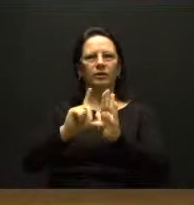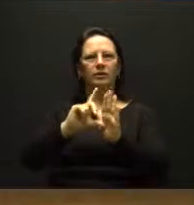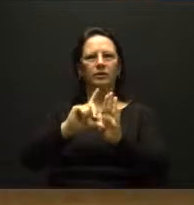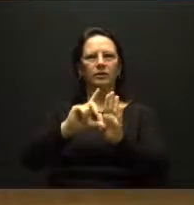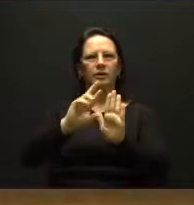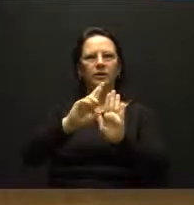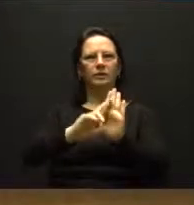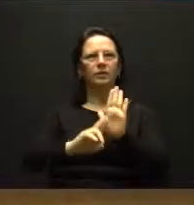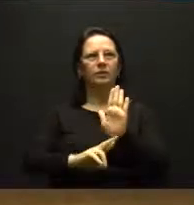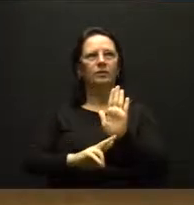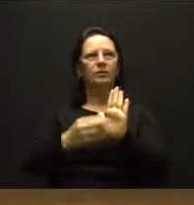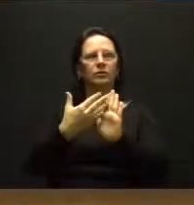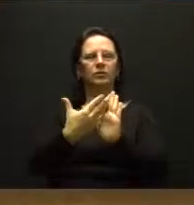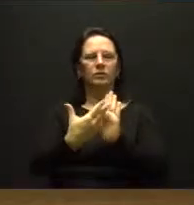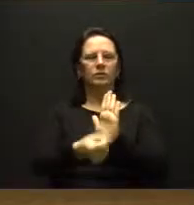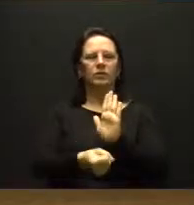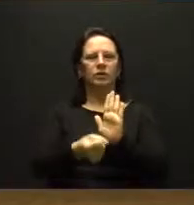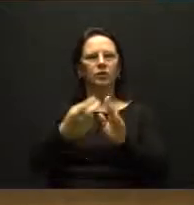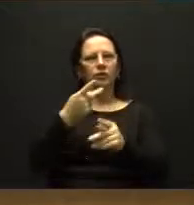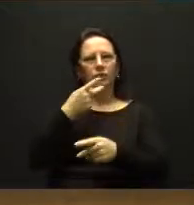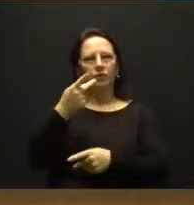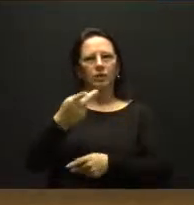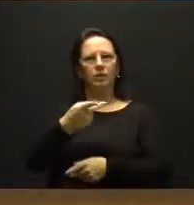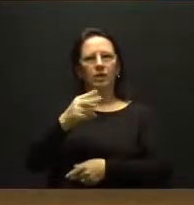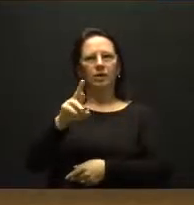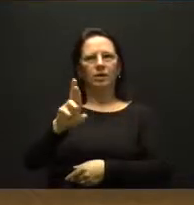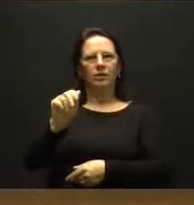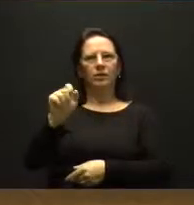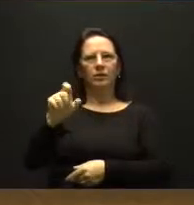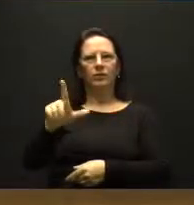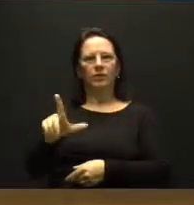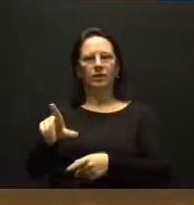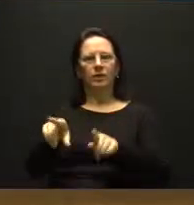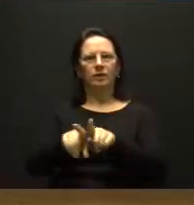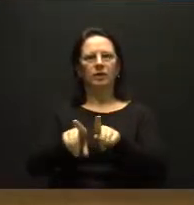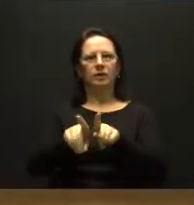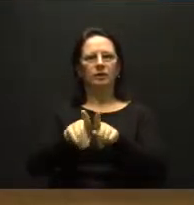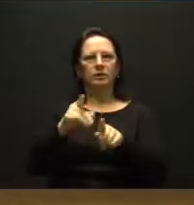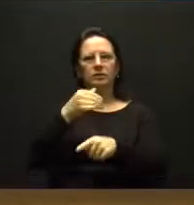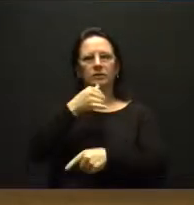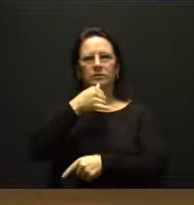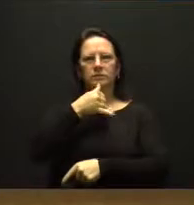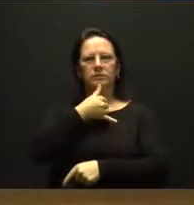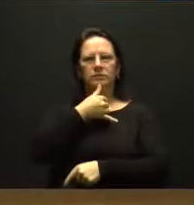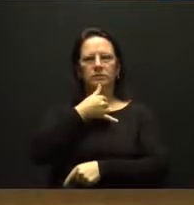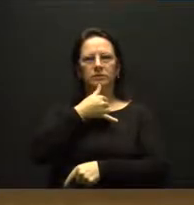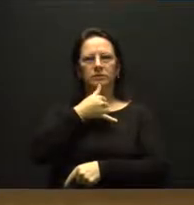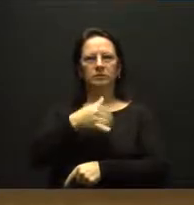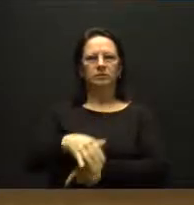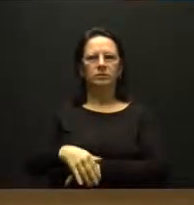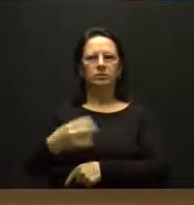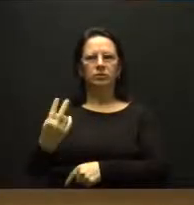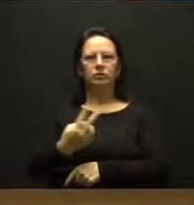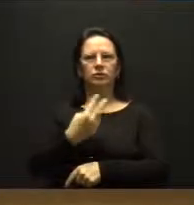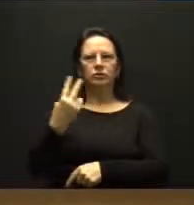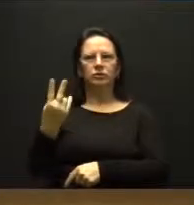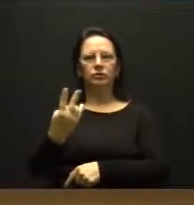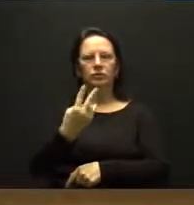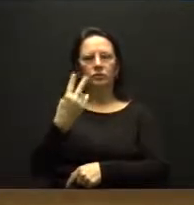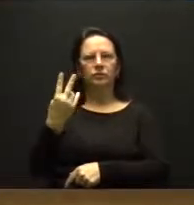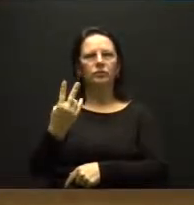voto favorável de rafael que vereador rafael que lamentavelmente este valor além